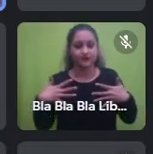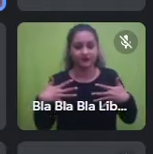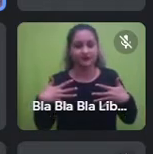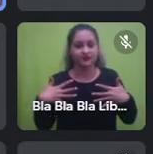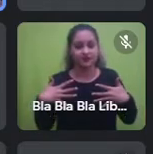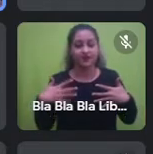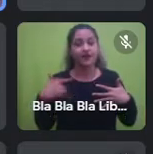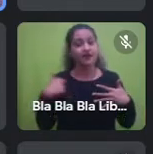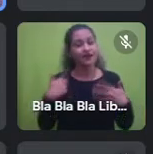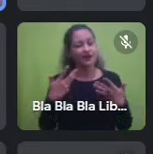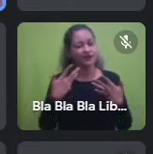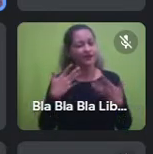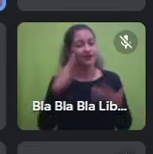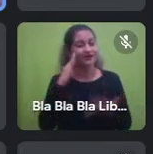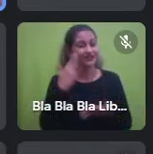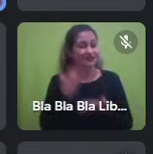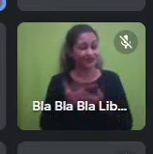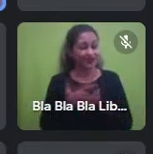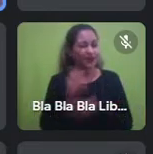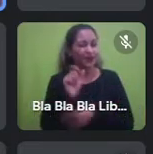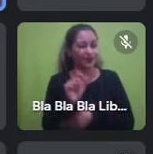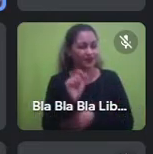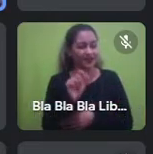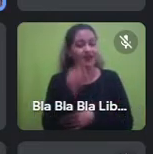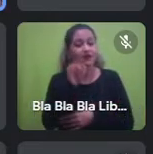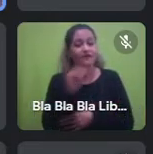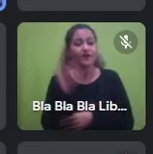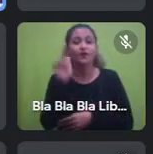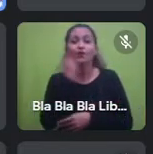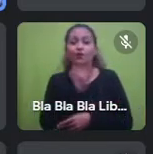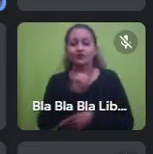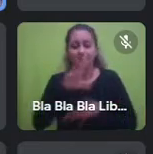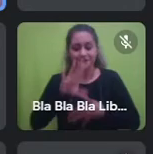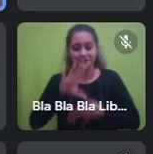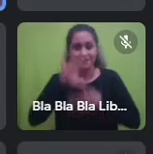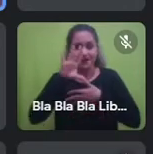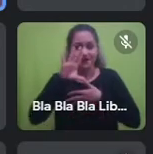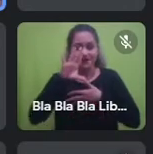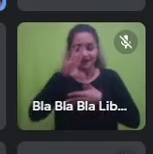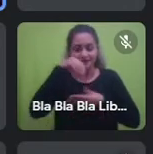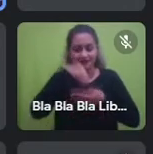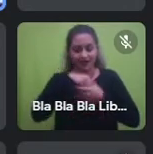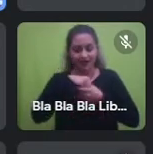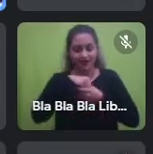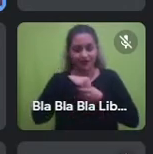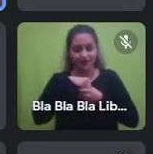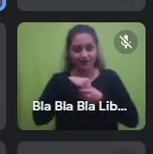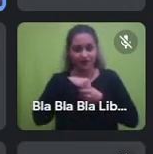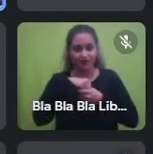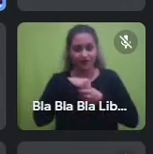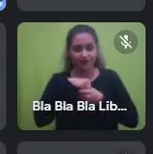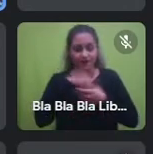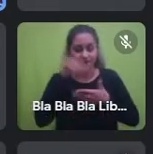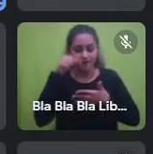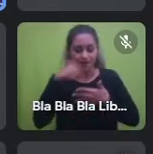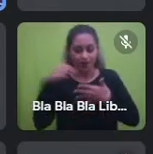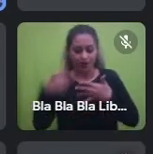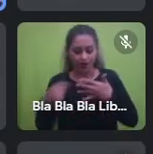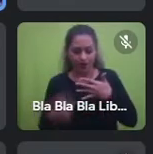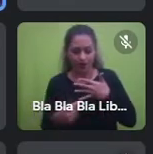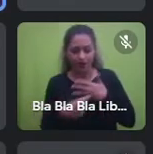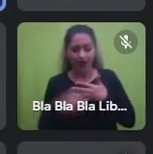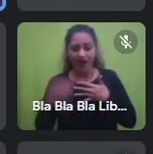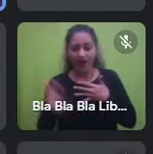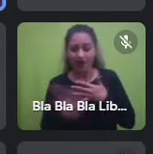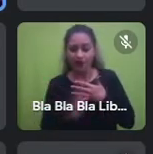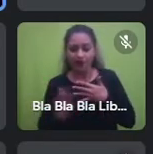Então, eu quero crer, né, que a gente vai conseguir mapear alguns pontos críticos de